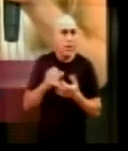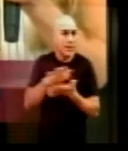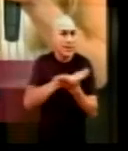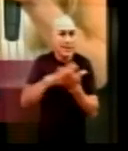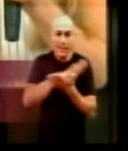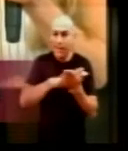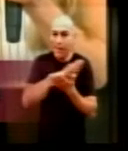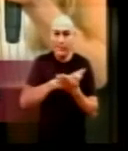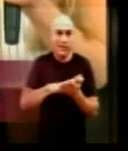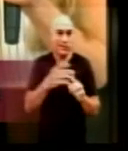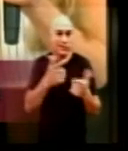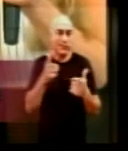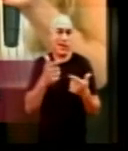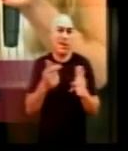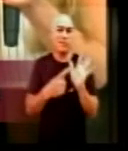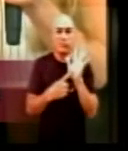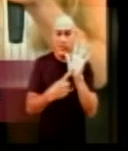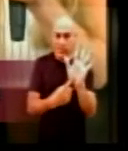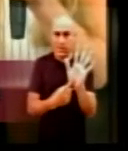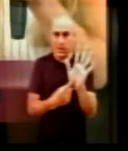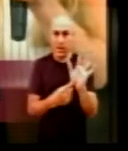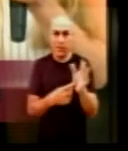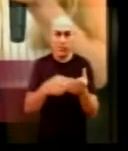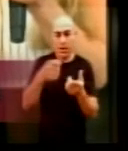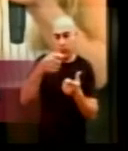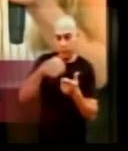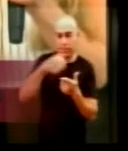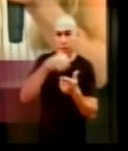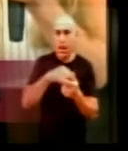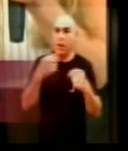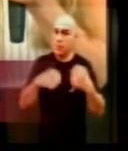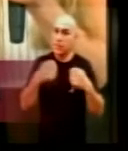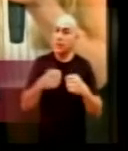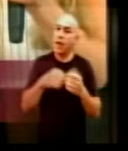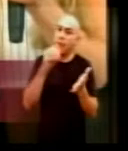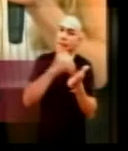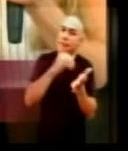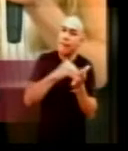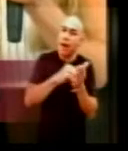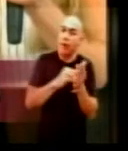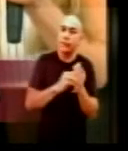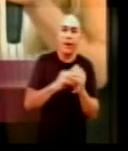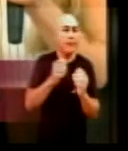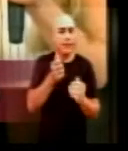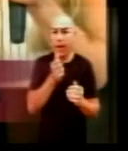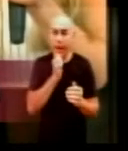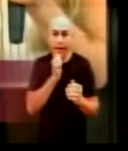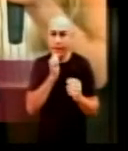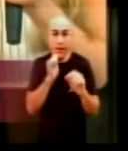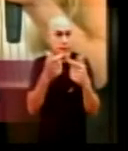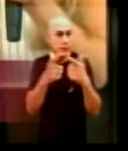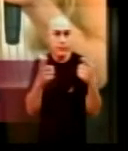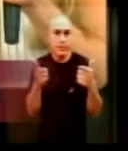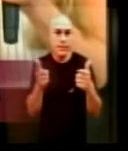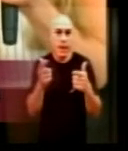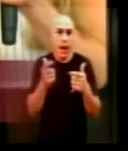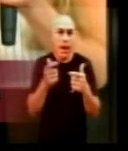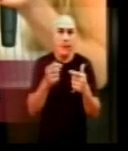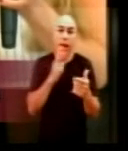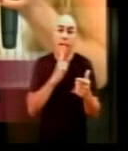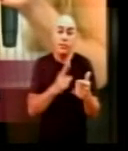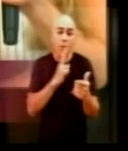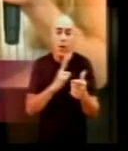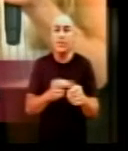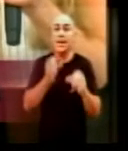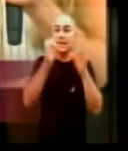1.300 amostras da semana 41 que ainda precisam de resultado, que isso vai dizer se teve um aumento ou não do número de casos dessa